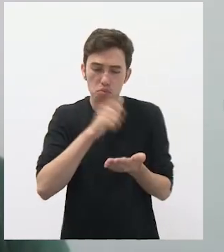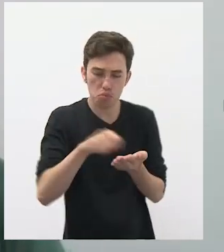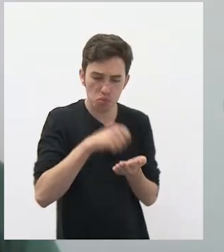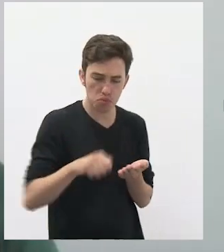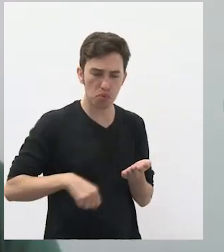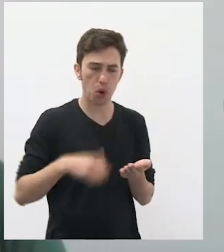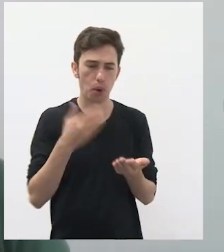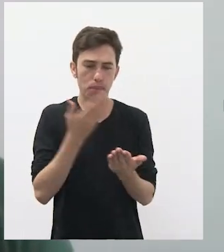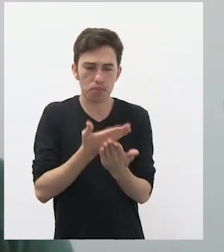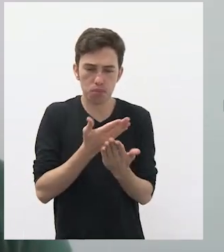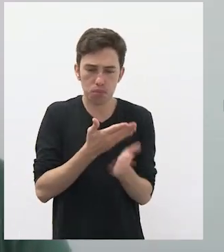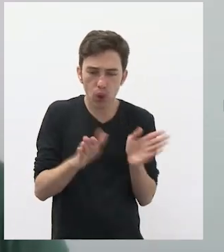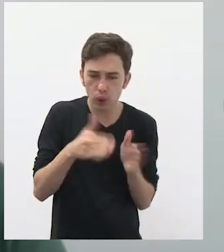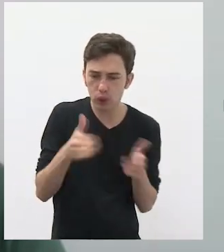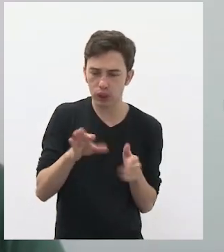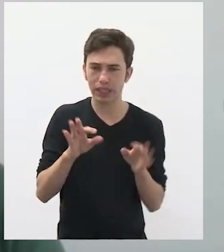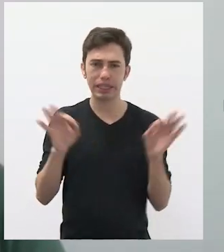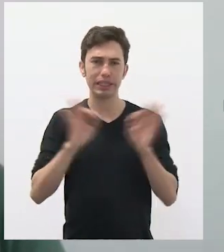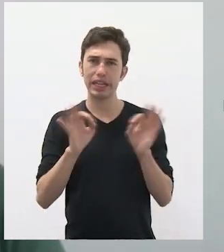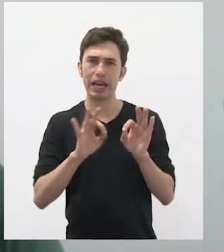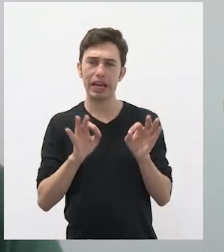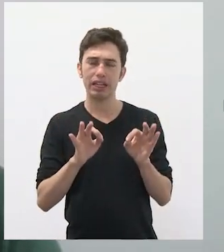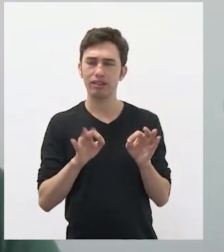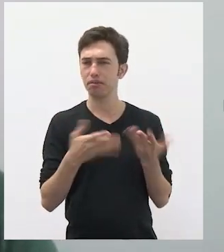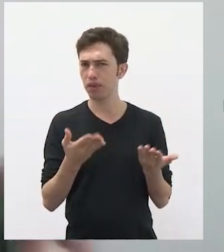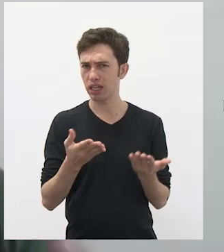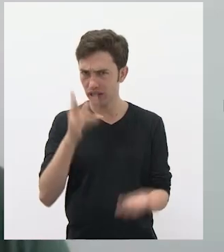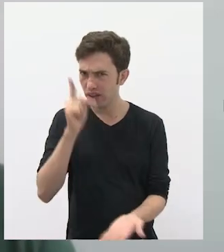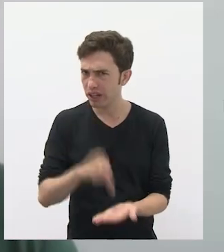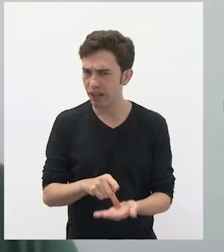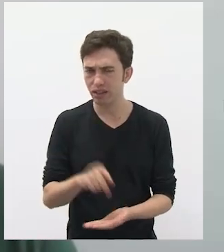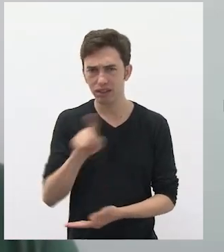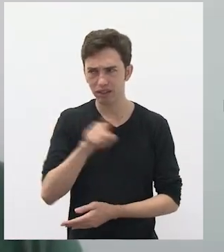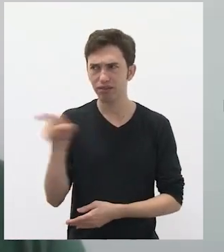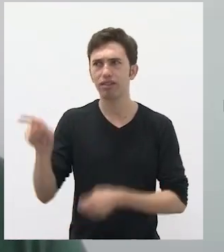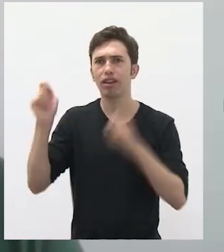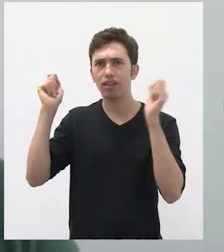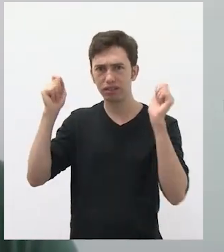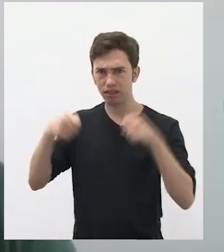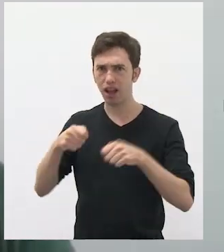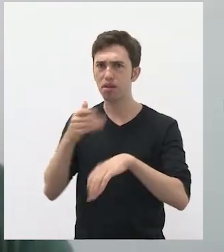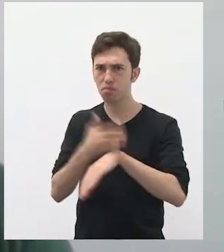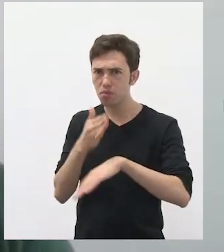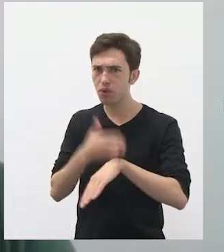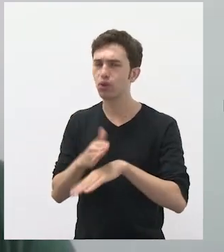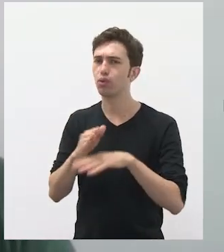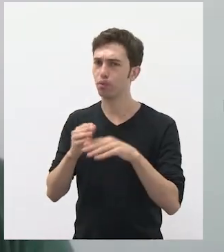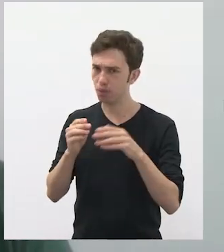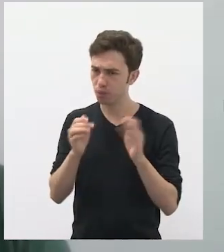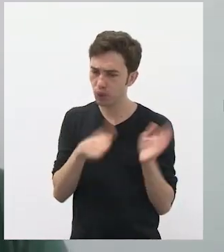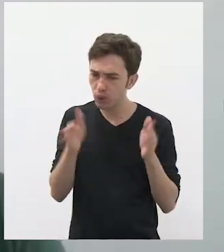falo população negra, pessoal, eu estou me remetendo a pretos e pardos, tá?